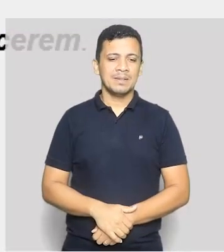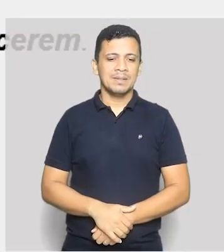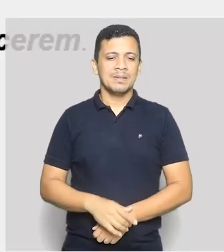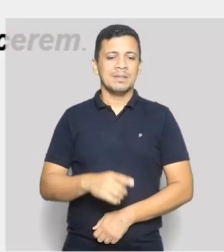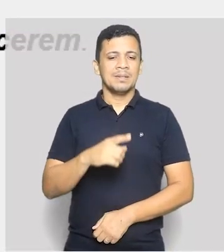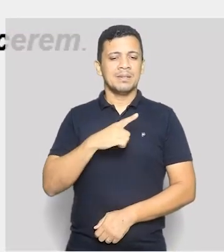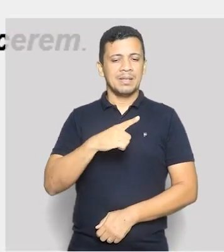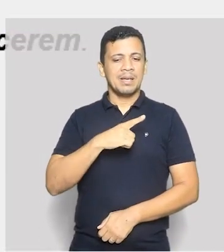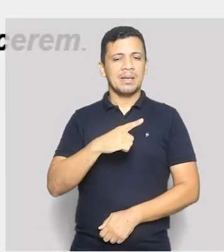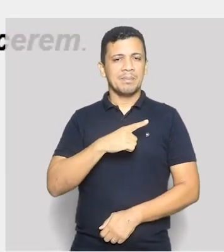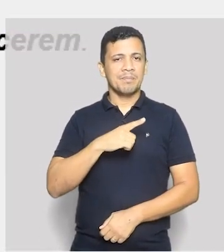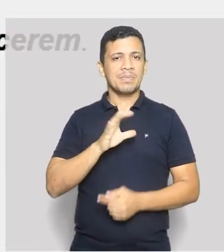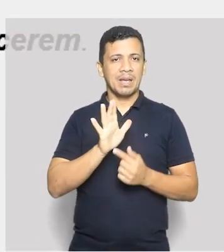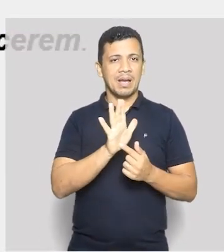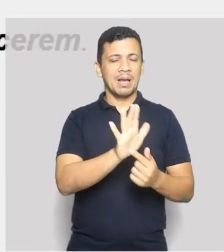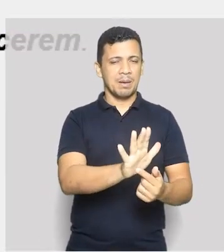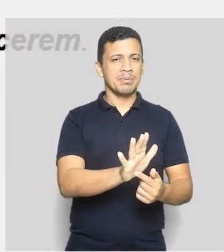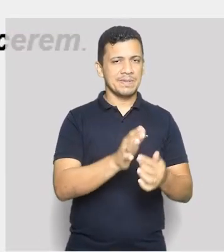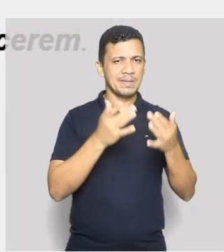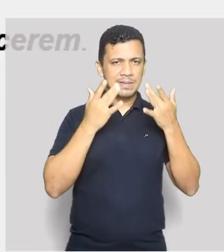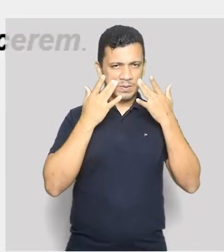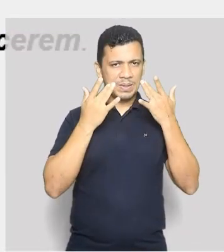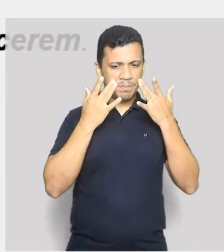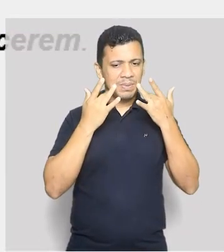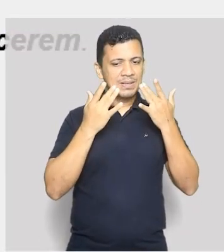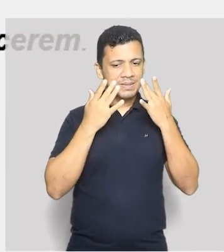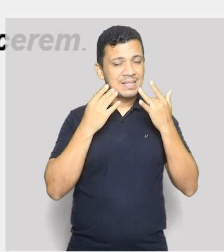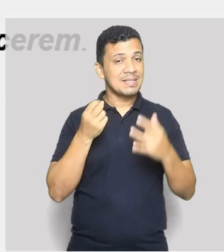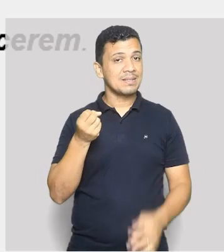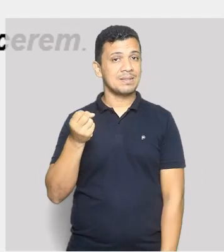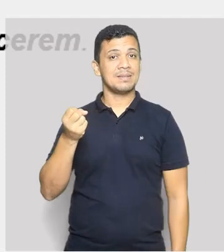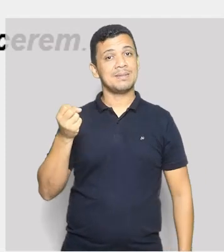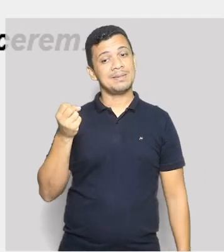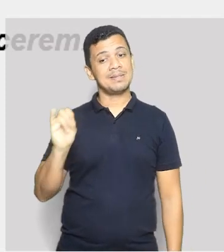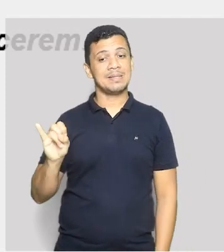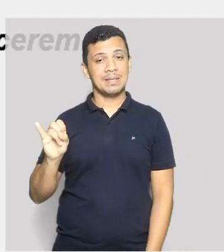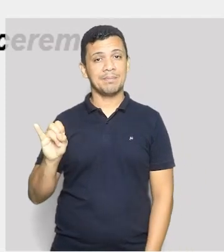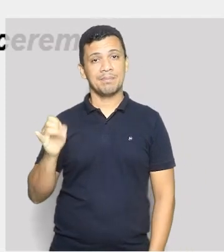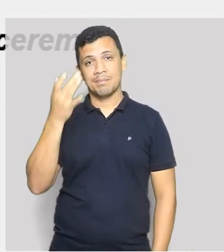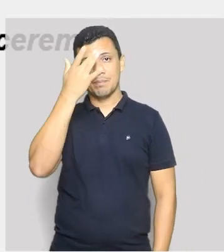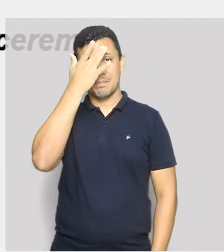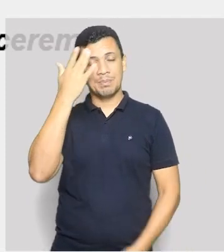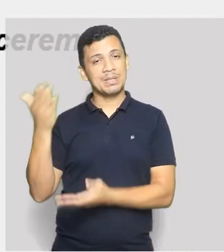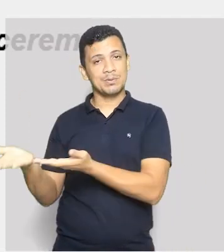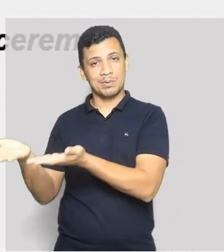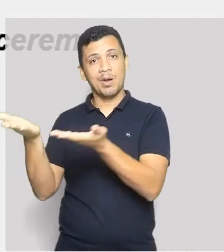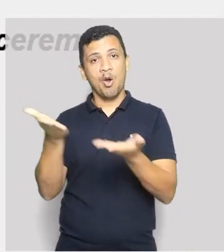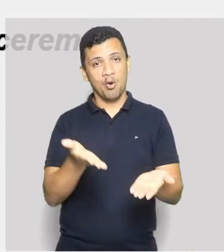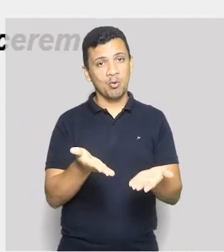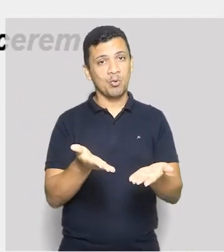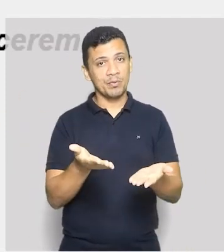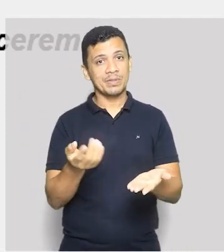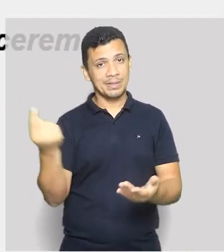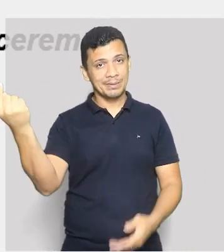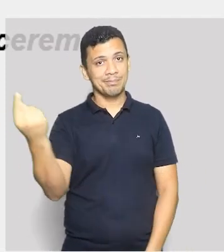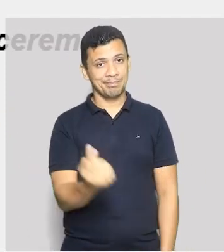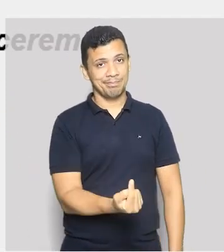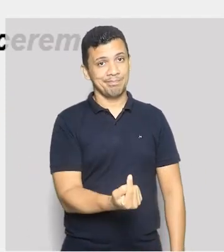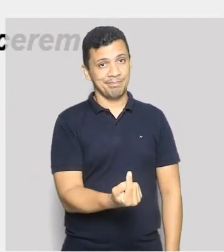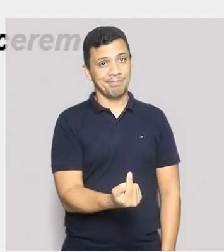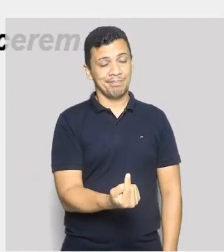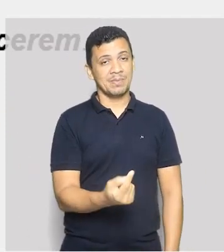Haverá apresentação da peça se os convidados comparecerem. Observem, com uma nítida ideia de condição. Há